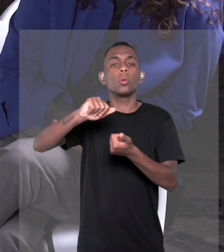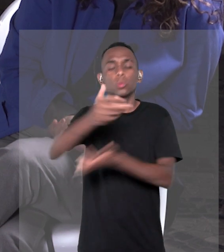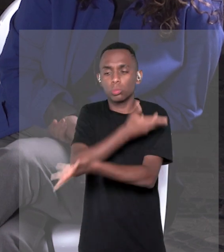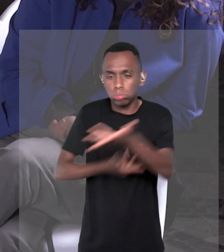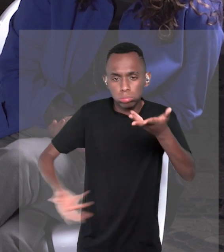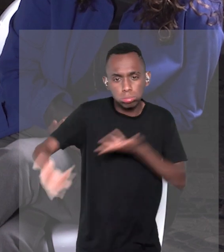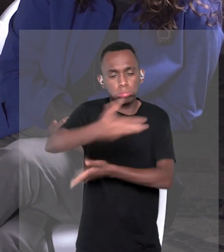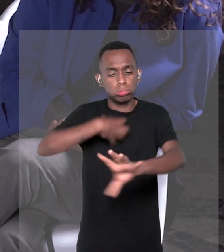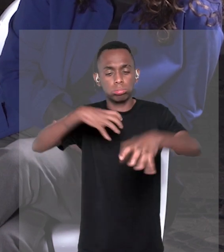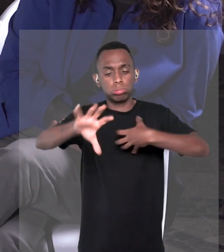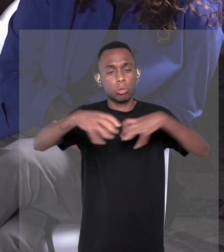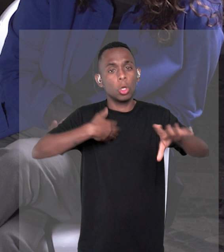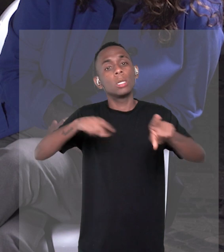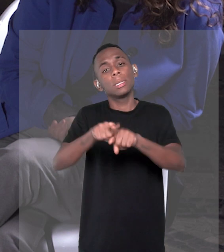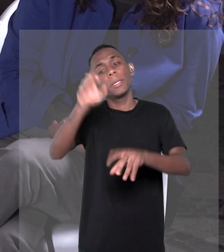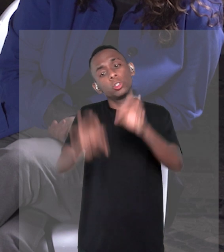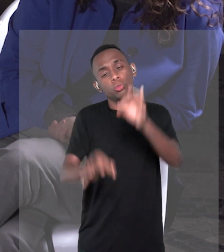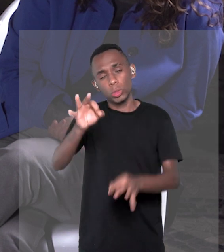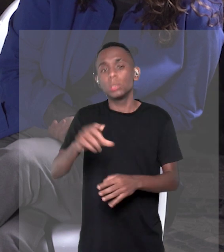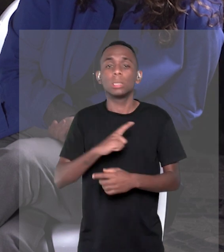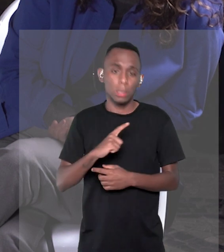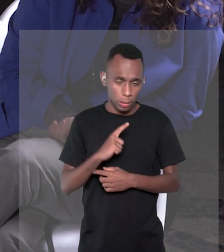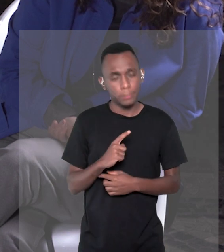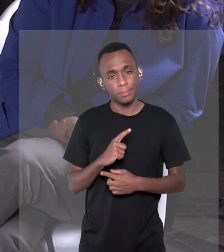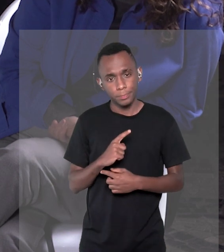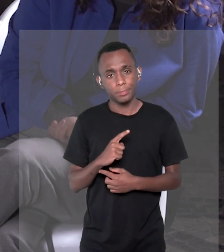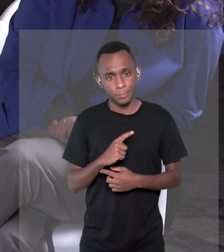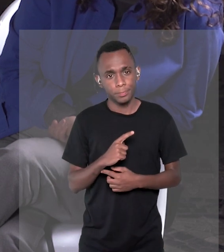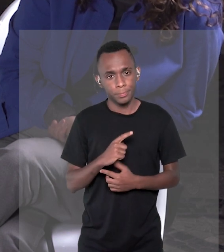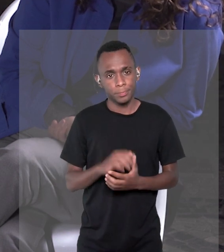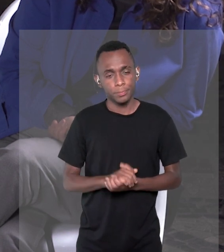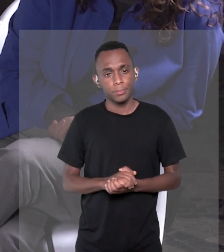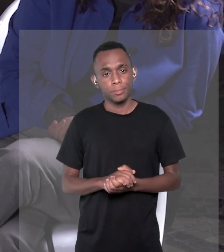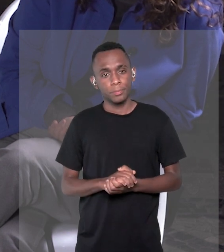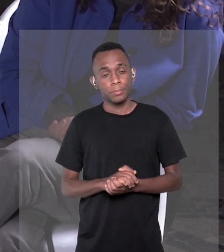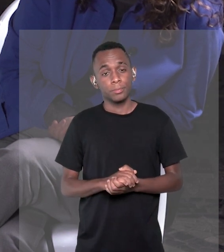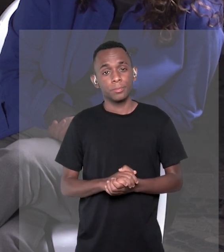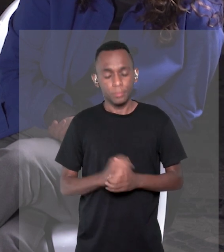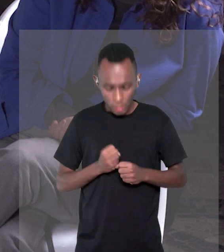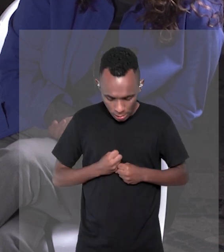melhor, num mundo solidário, num mundo justo.